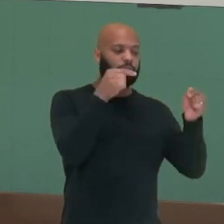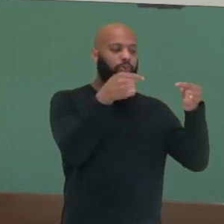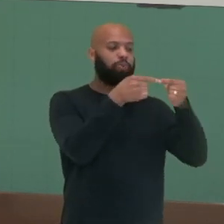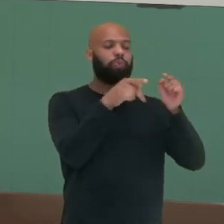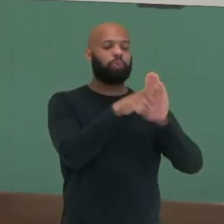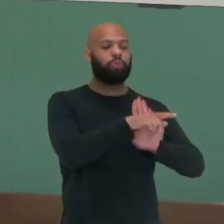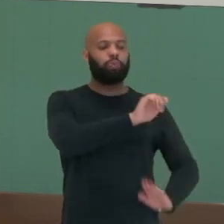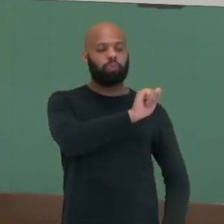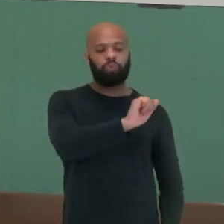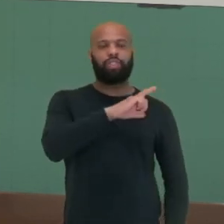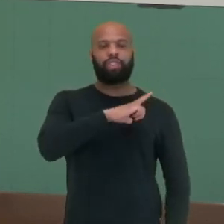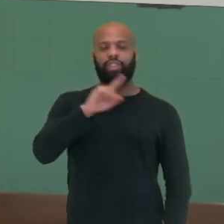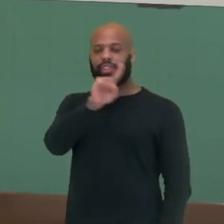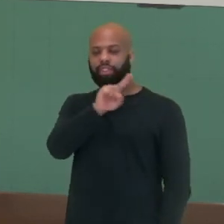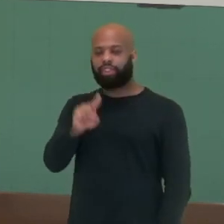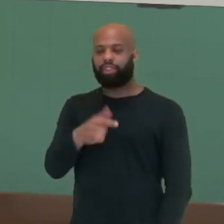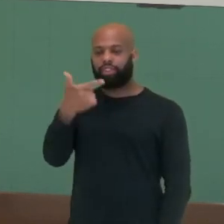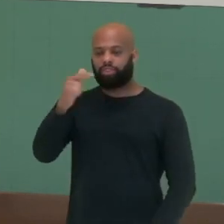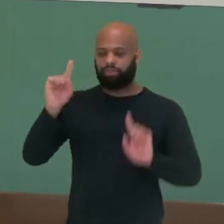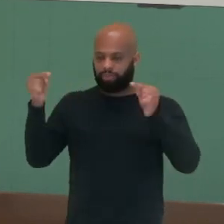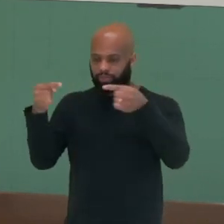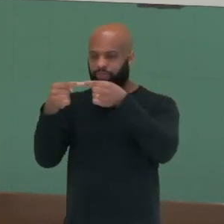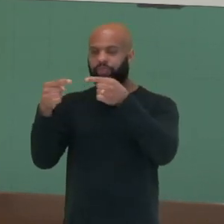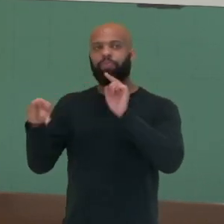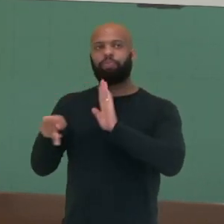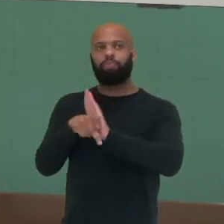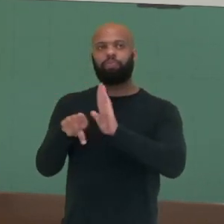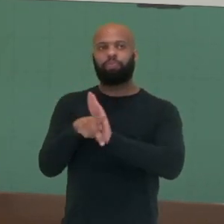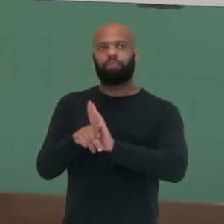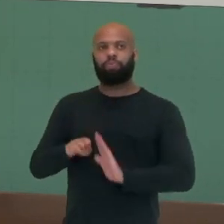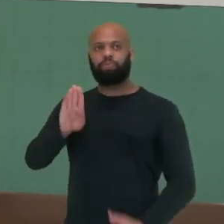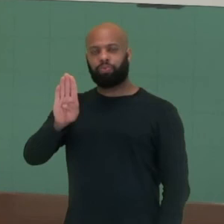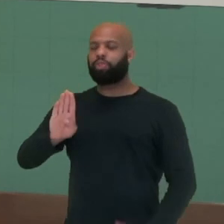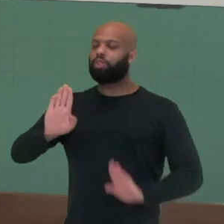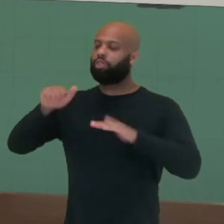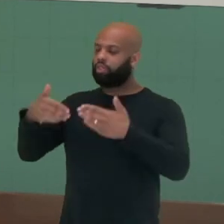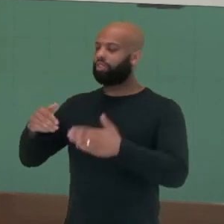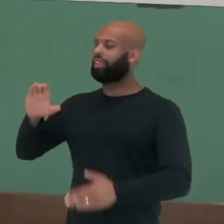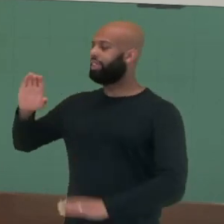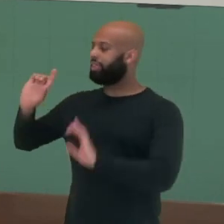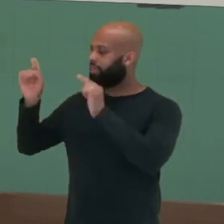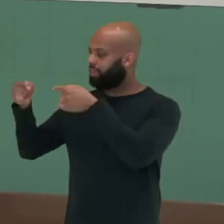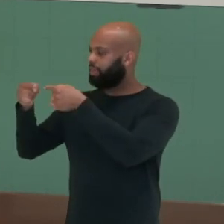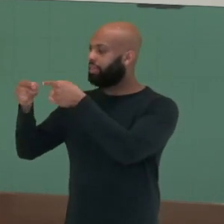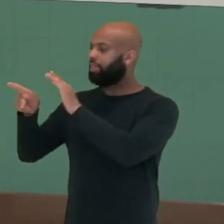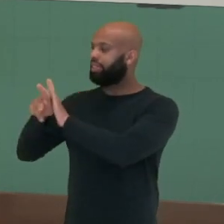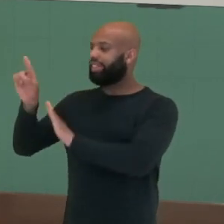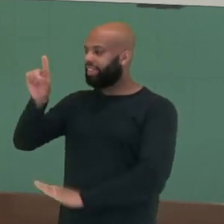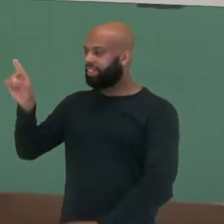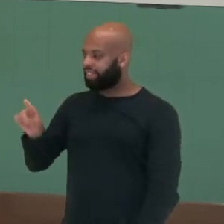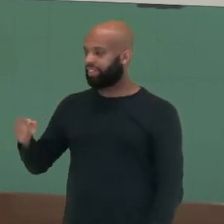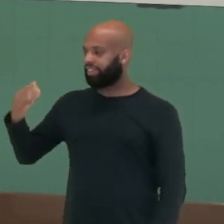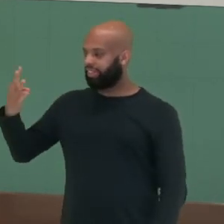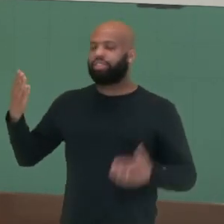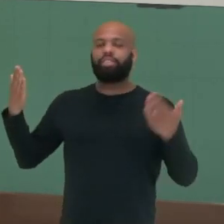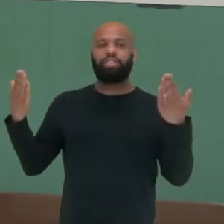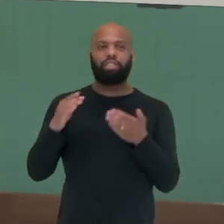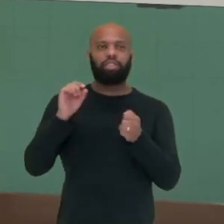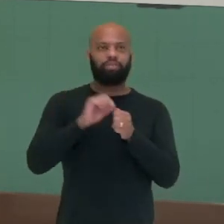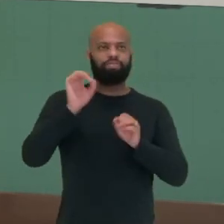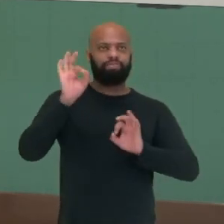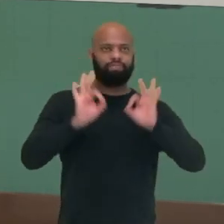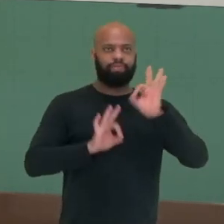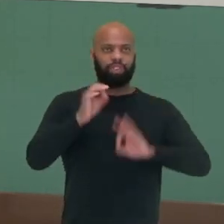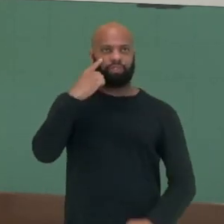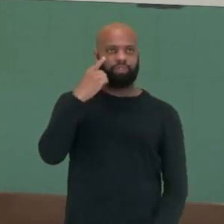A, o Z2 corresponde ao B e o C corresponde a Z3. Então, fazendo aqui,